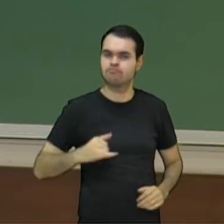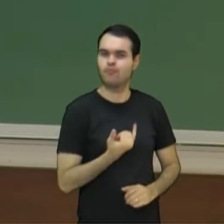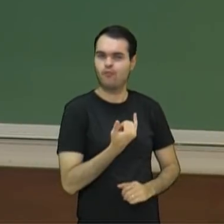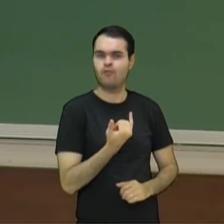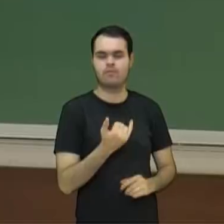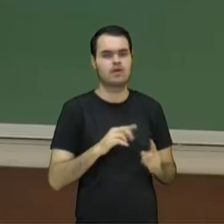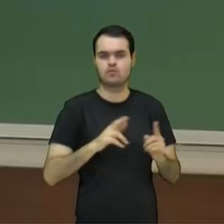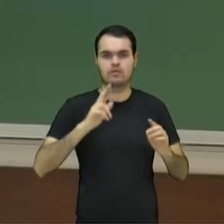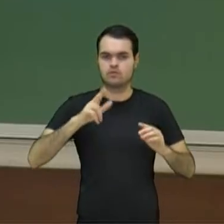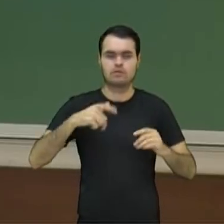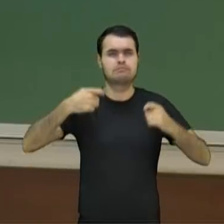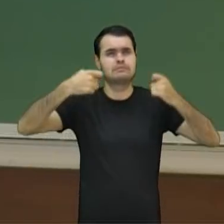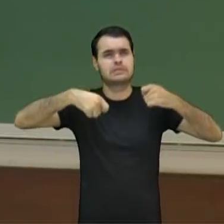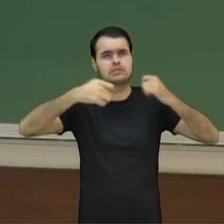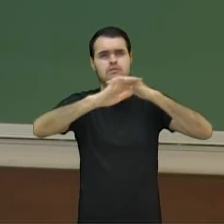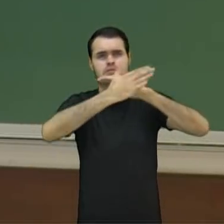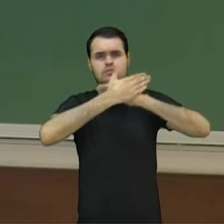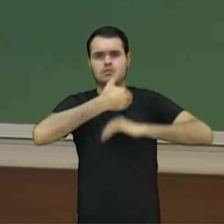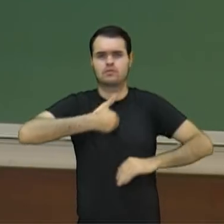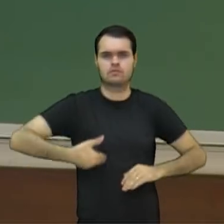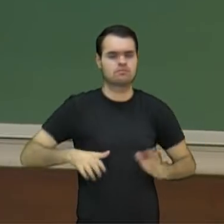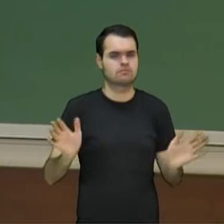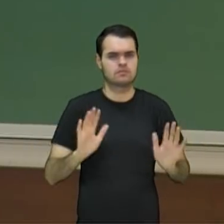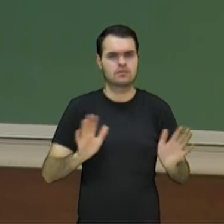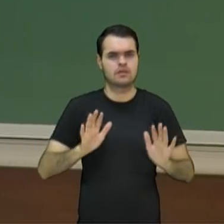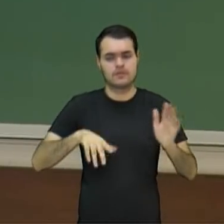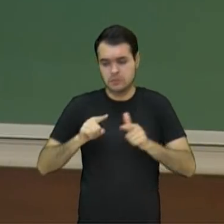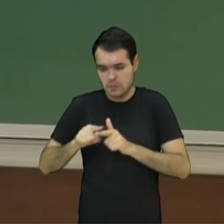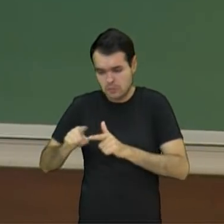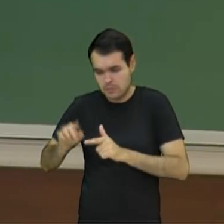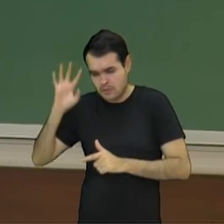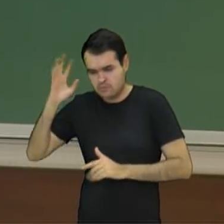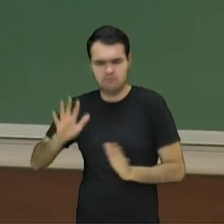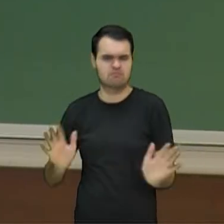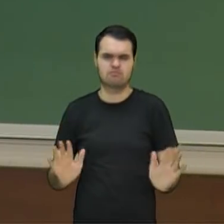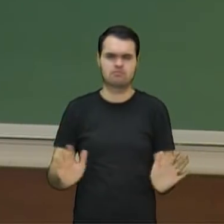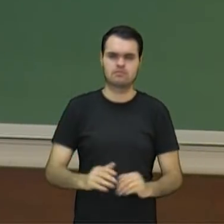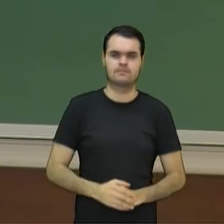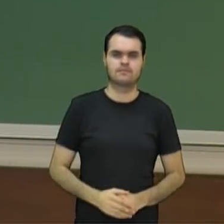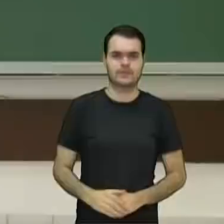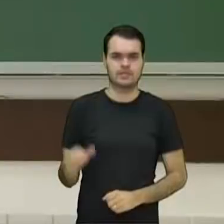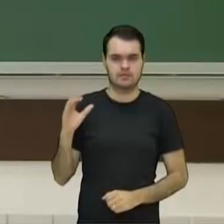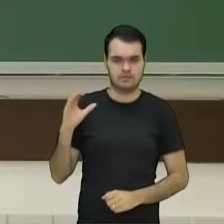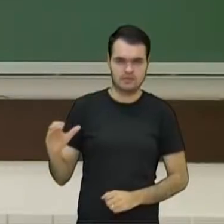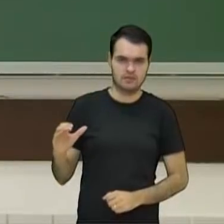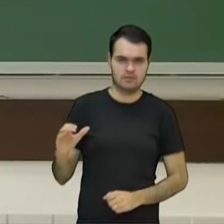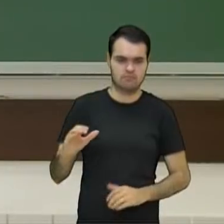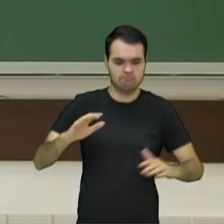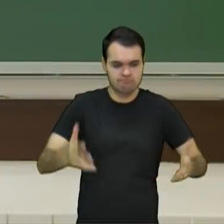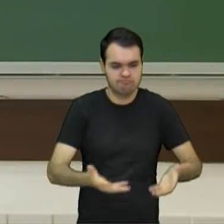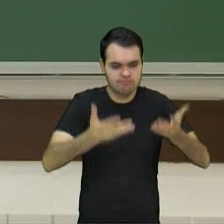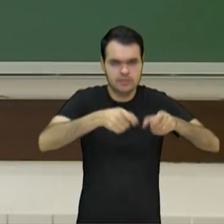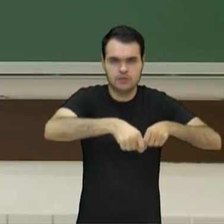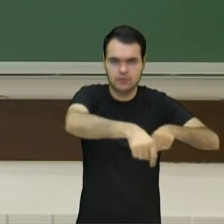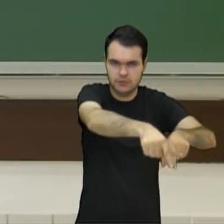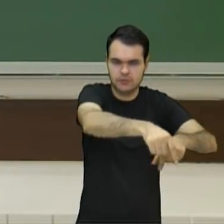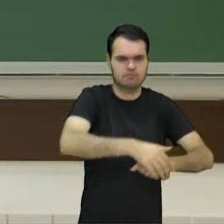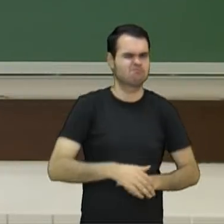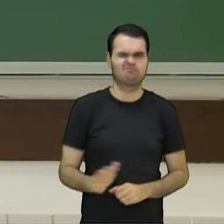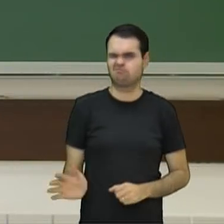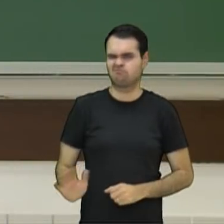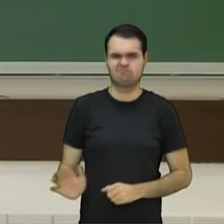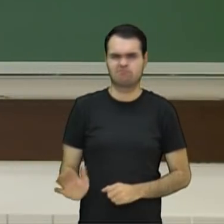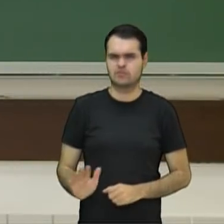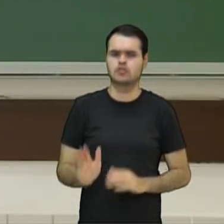mas não necessariamente que necessitam porque têm algum problema a resolver. Letra C. Recuperar a agricultura? Não,